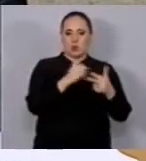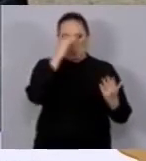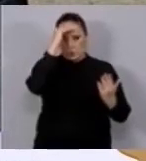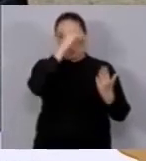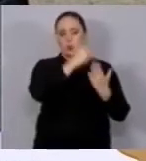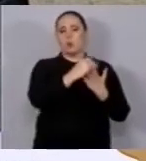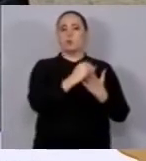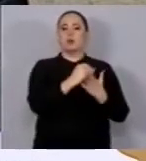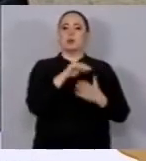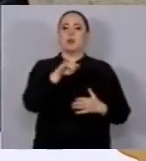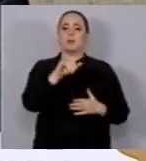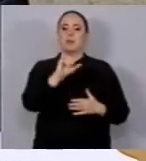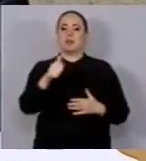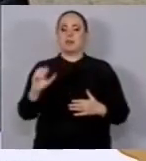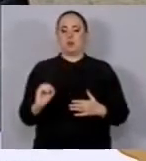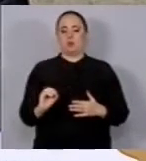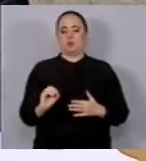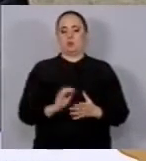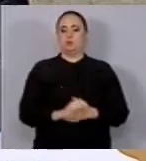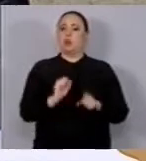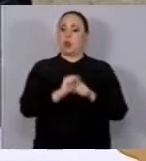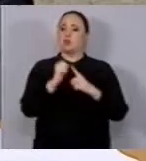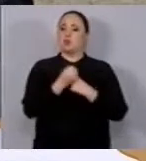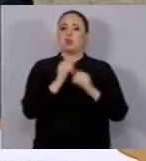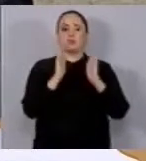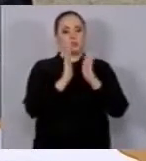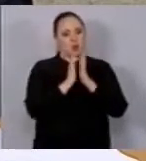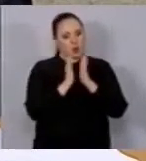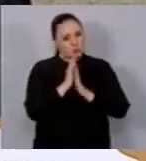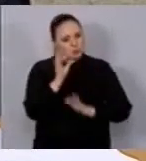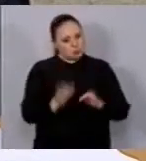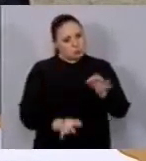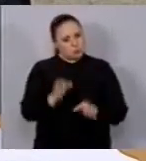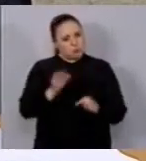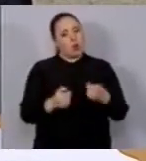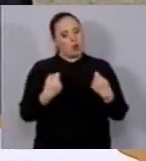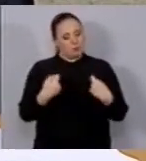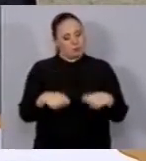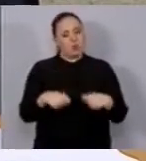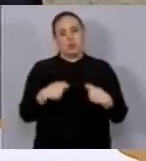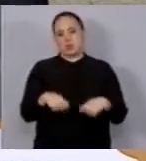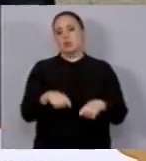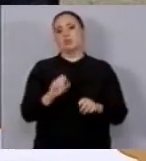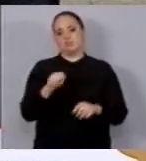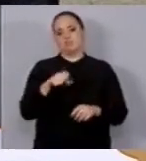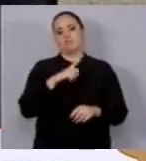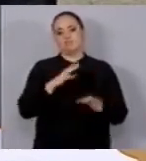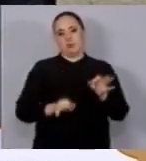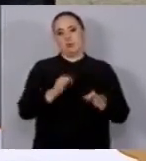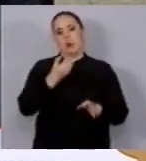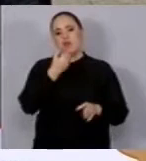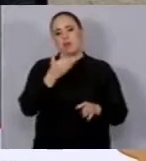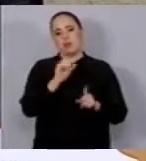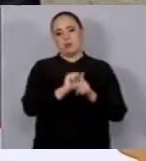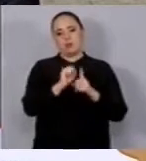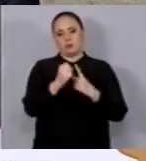A sociedade clama por justiça, precisa ser saciada. Mas o único meio